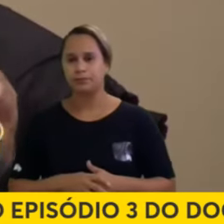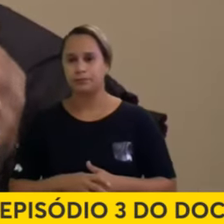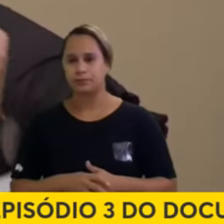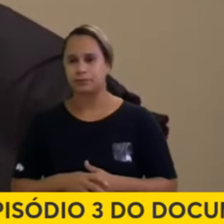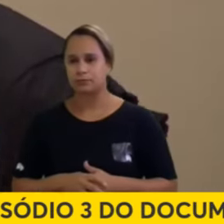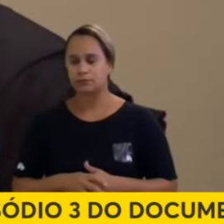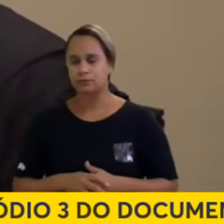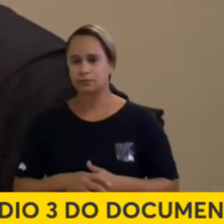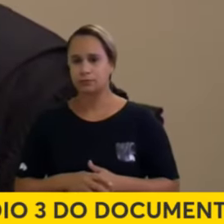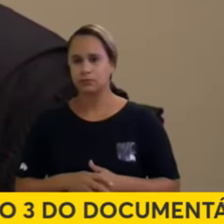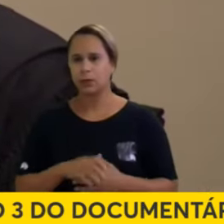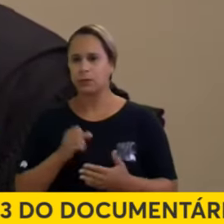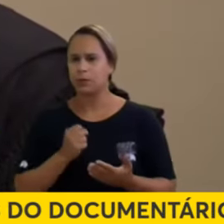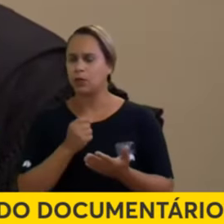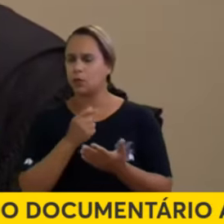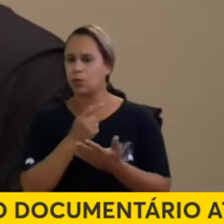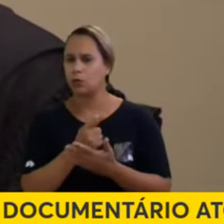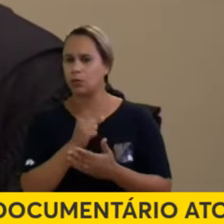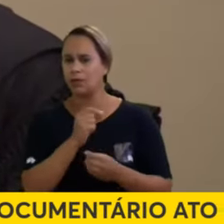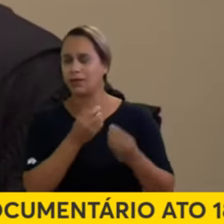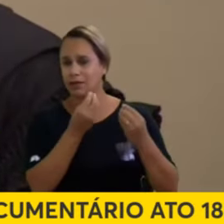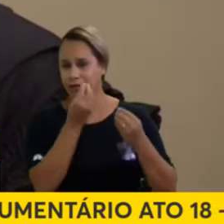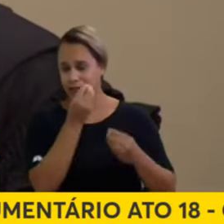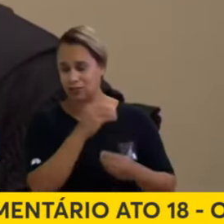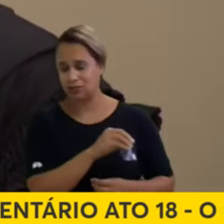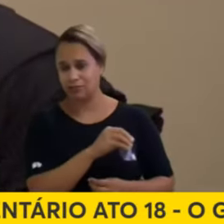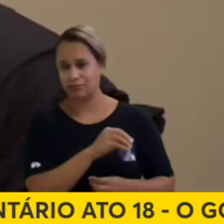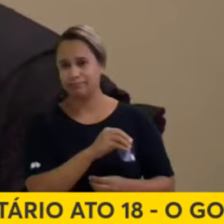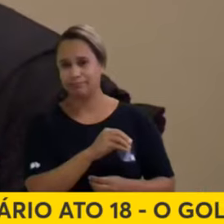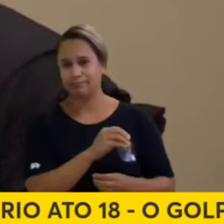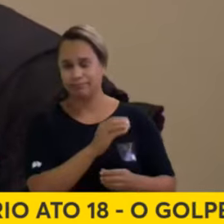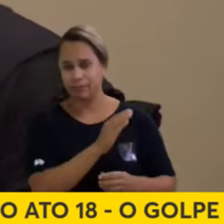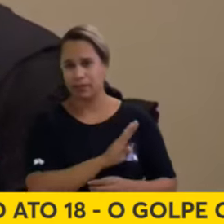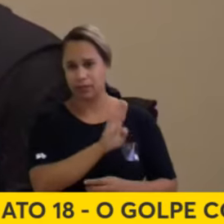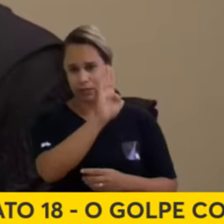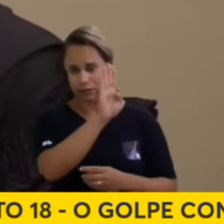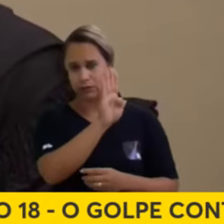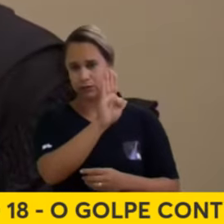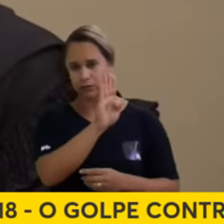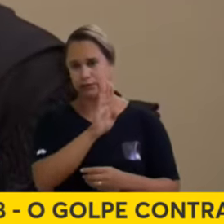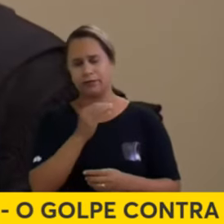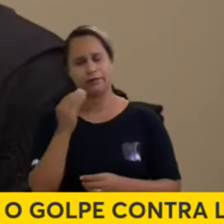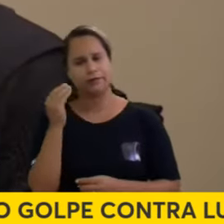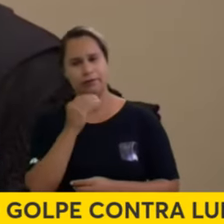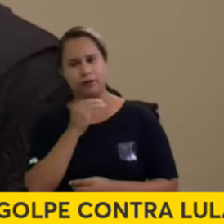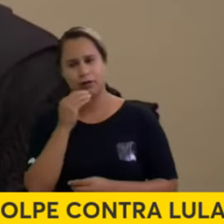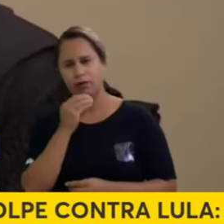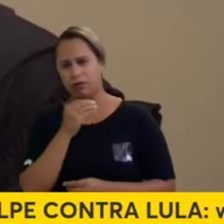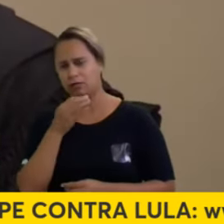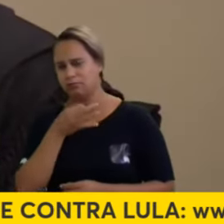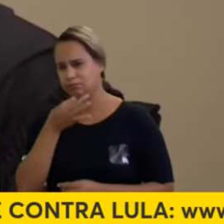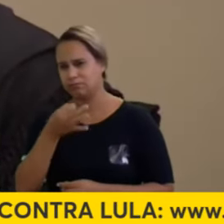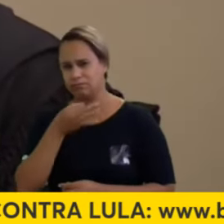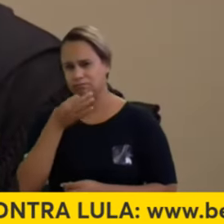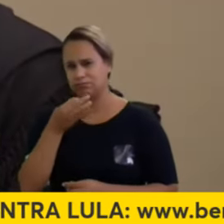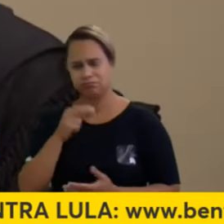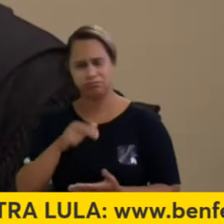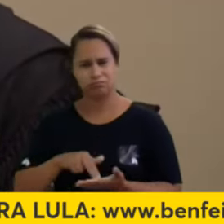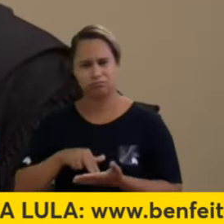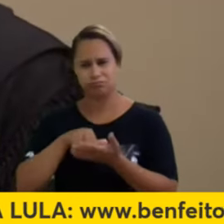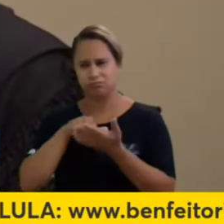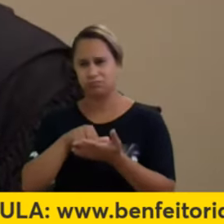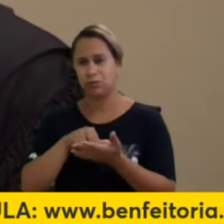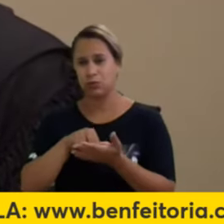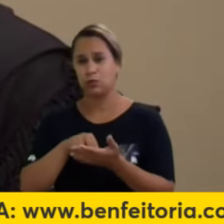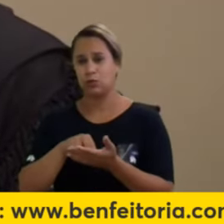ou para compra de desistência de candidatura de terceiro são meras conjecturas frágeis especulações que não se sustentam diante da farta prova documental que